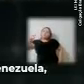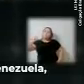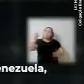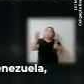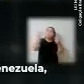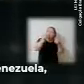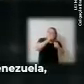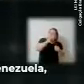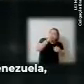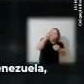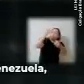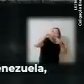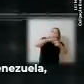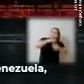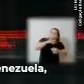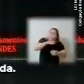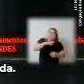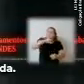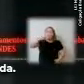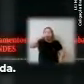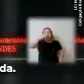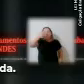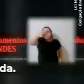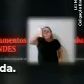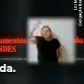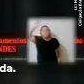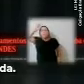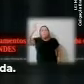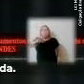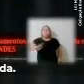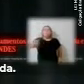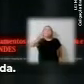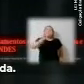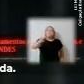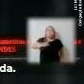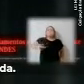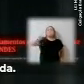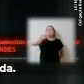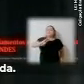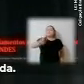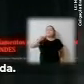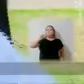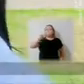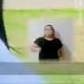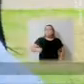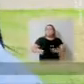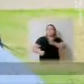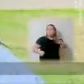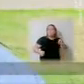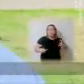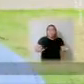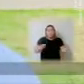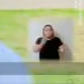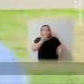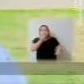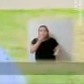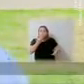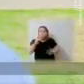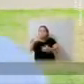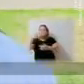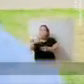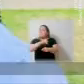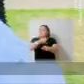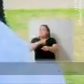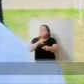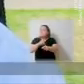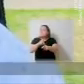fracassadas Como Cuba, Venezuela, Bolívia E tantas outras ditaduras de esquerda O adianta você investir lá